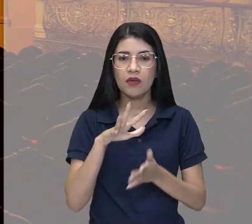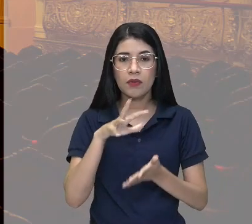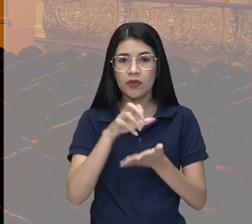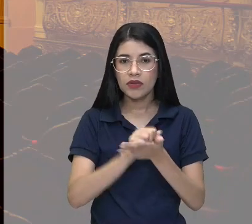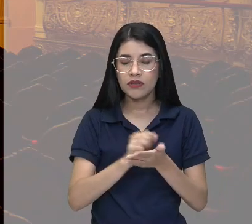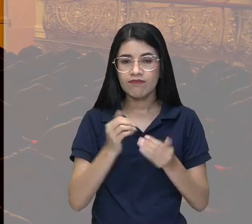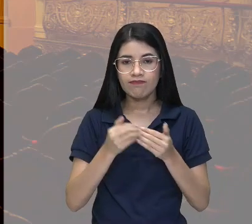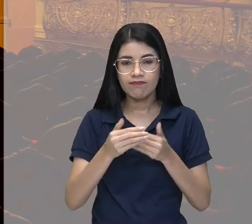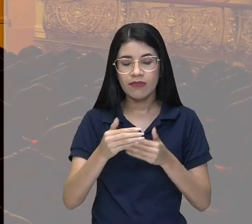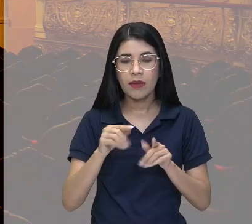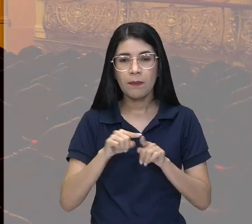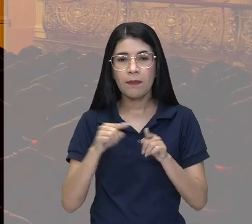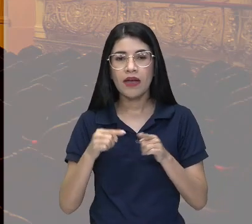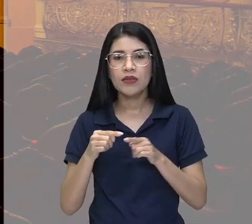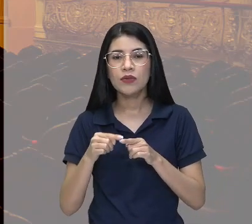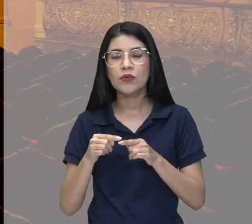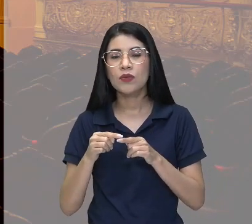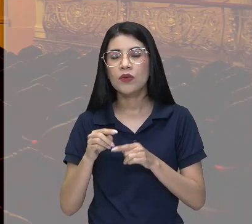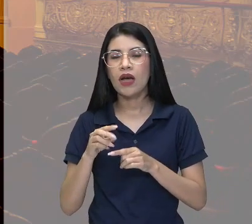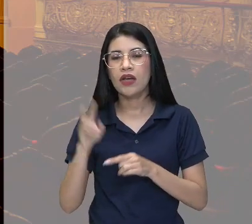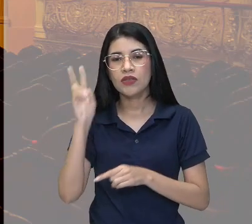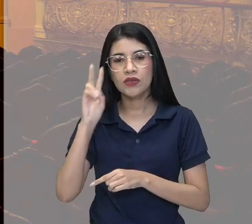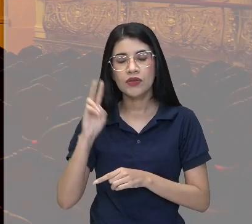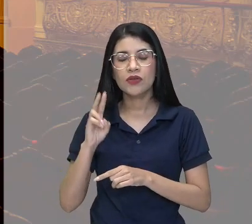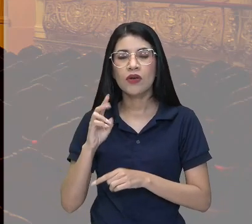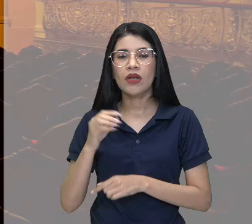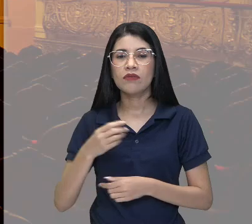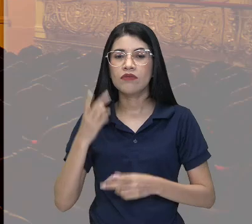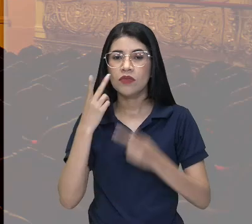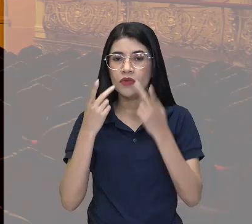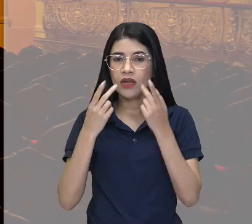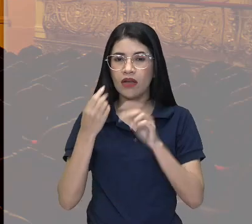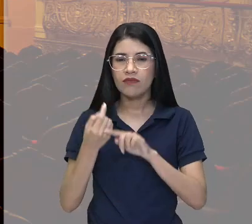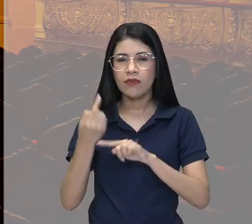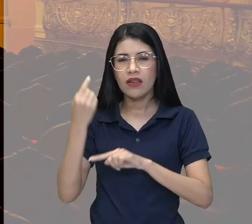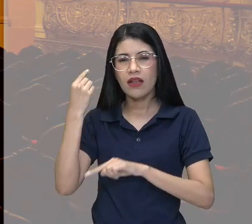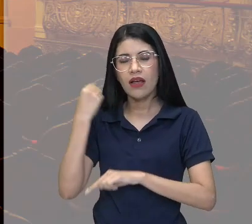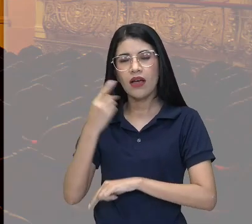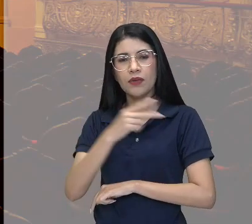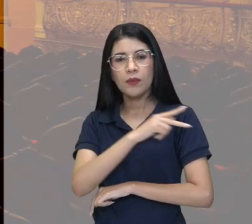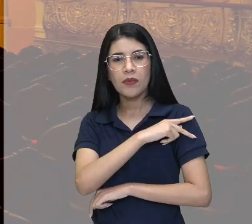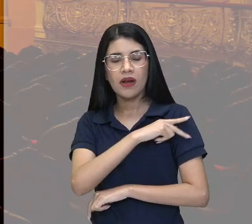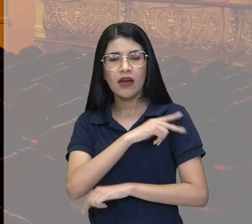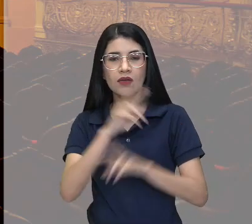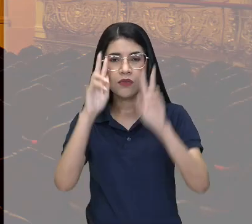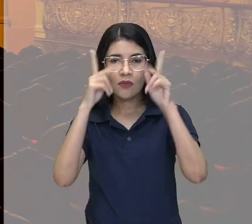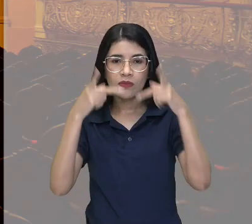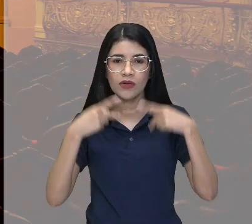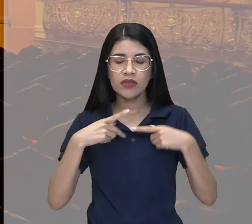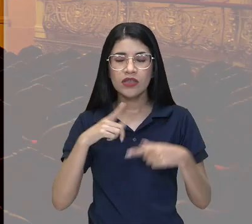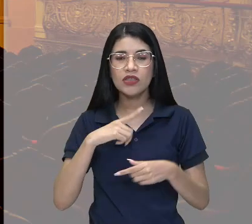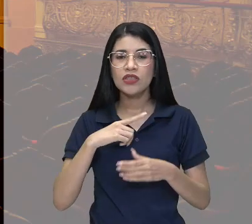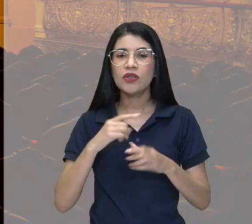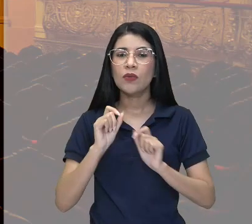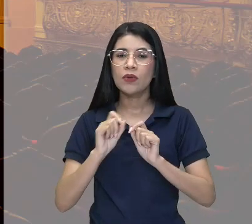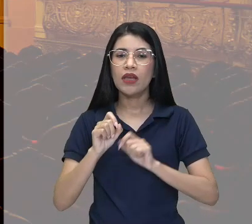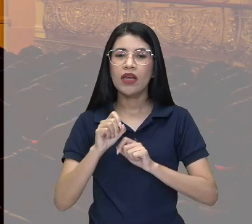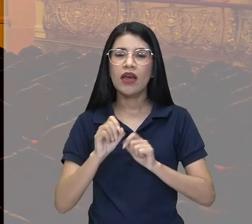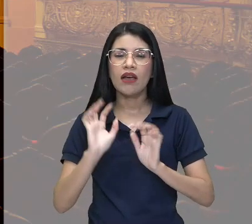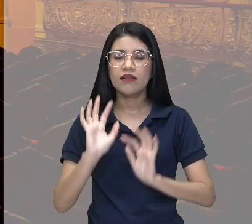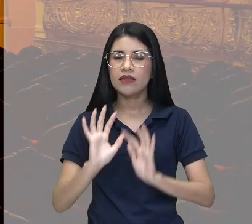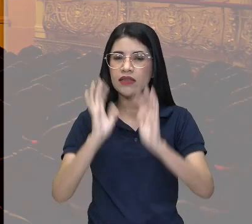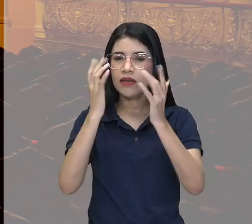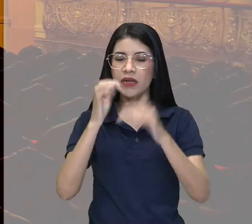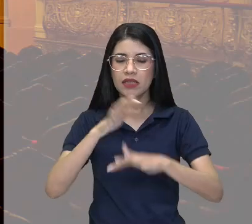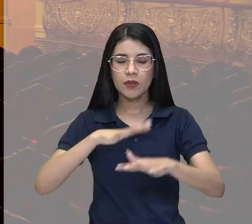teatro, lá nos primórdios, lá na pré-história, o homem inconscientemente ele fazia toda a sua celebração, os seus